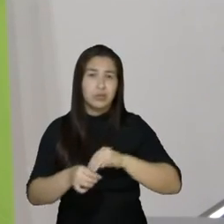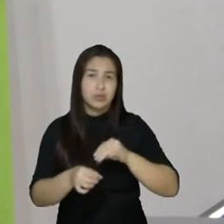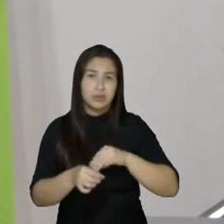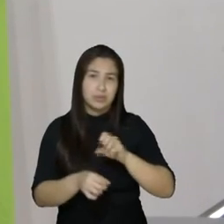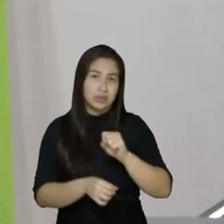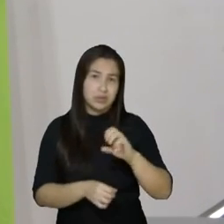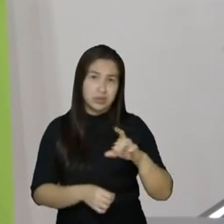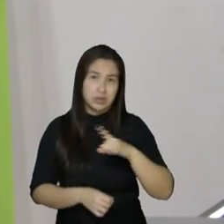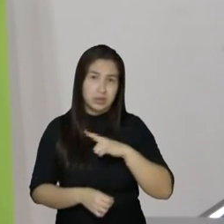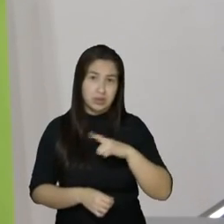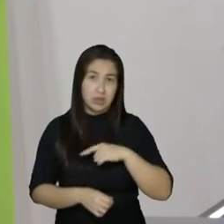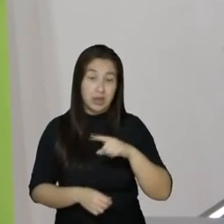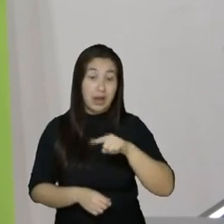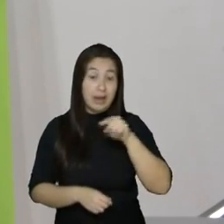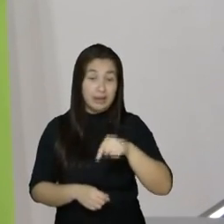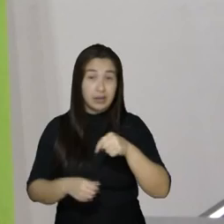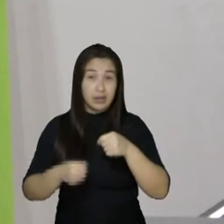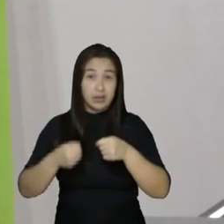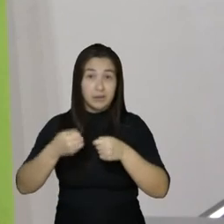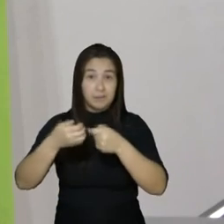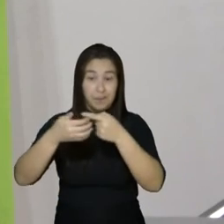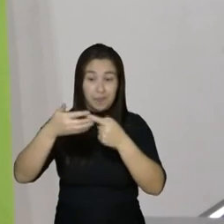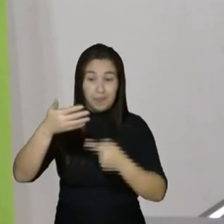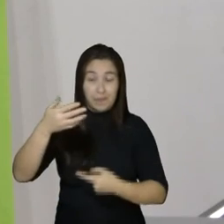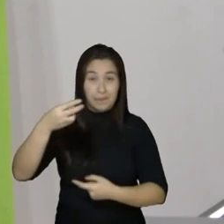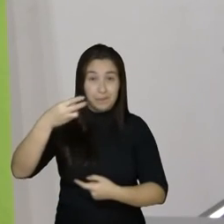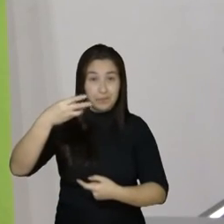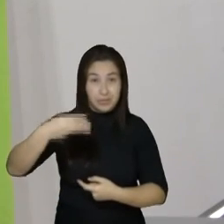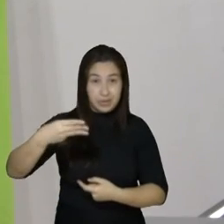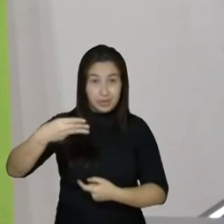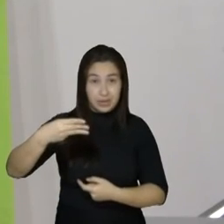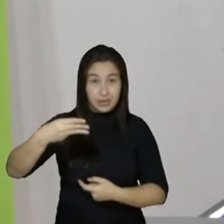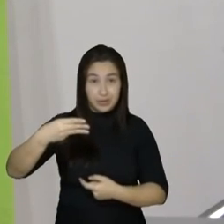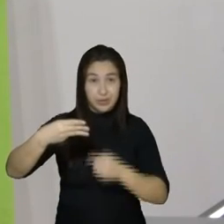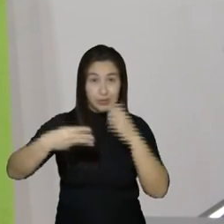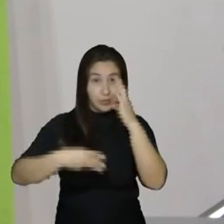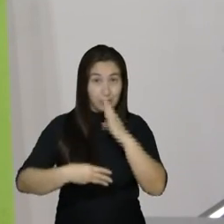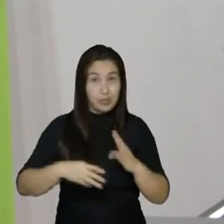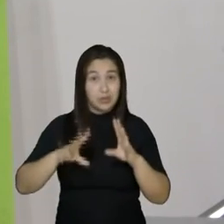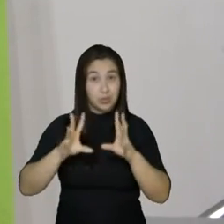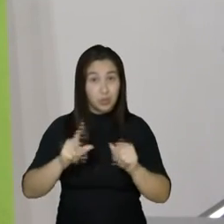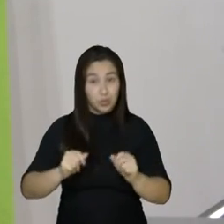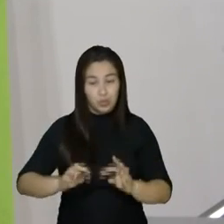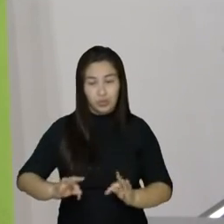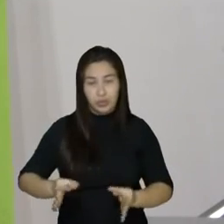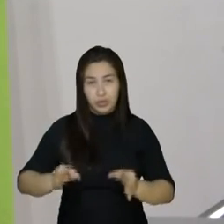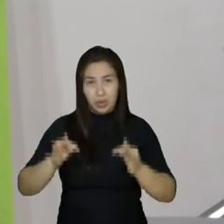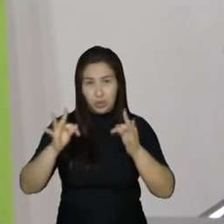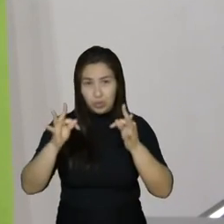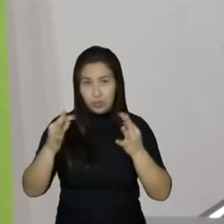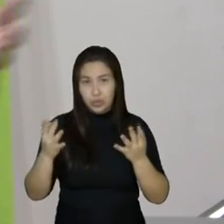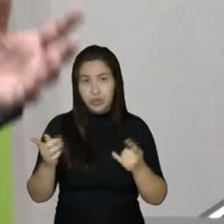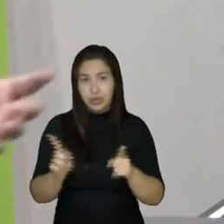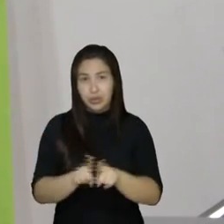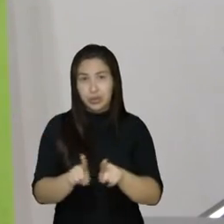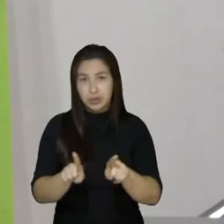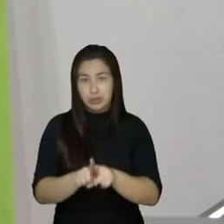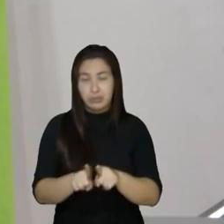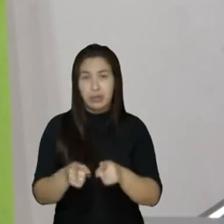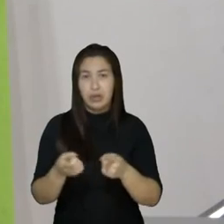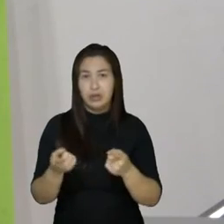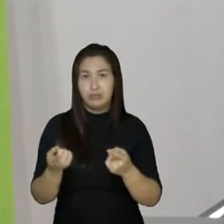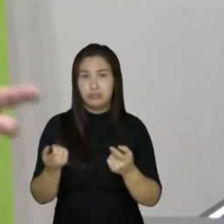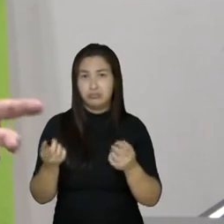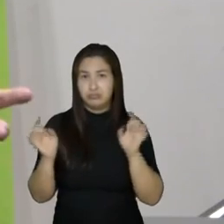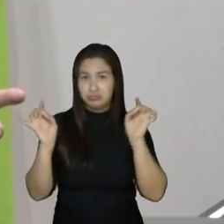o terceiro a nível nacional. Em tecnologia, somos um exemplo.